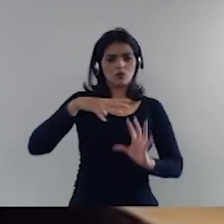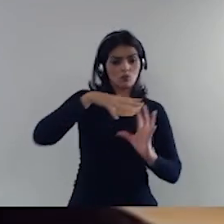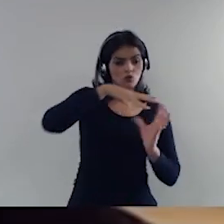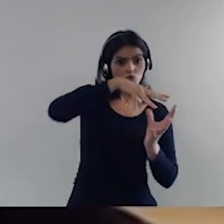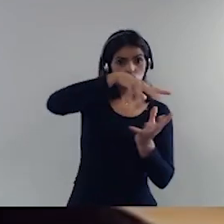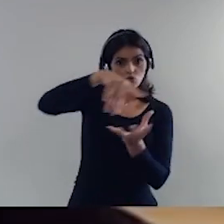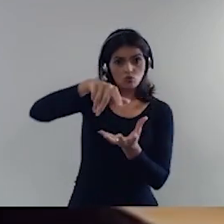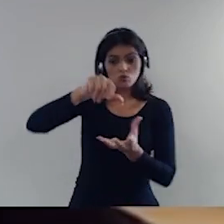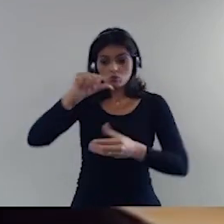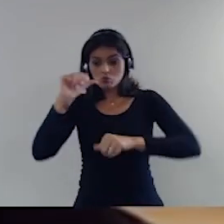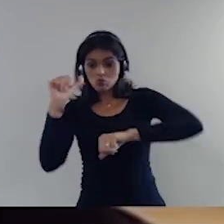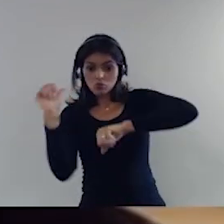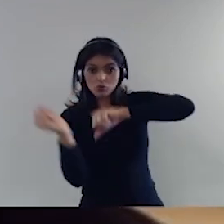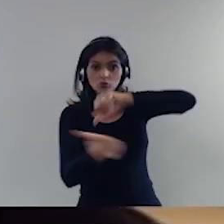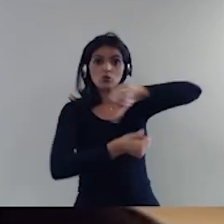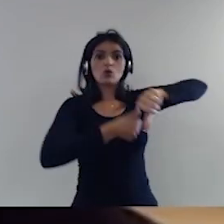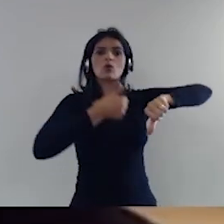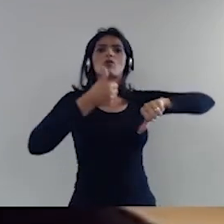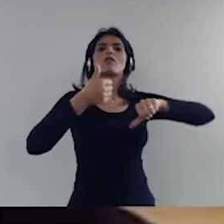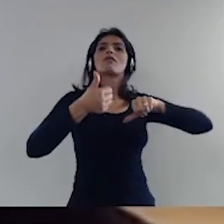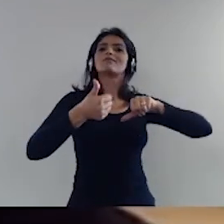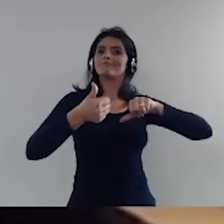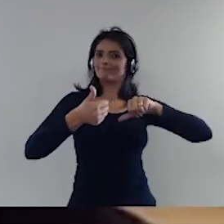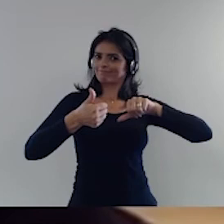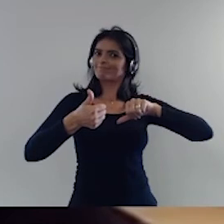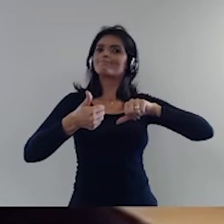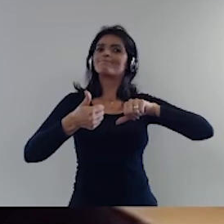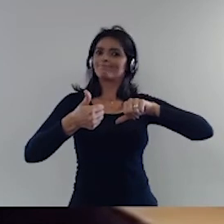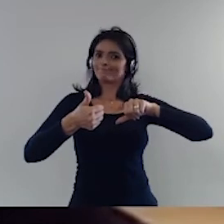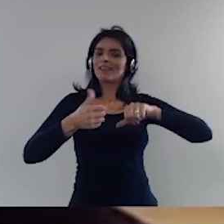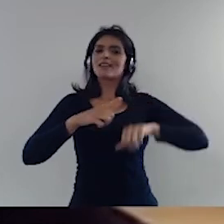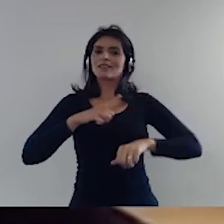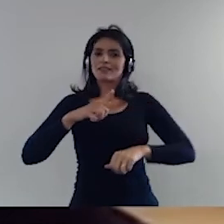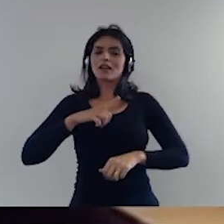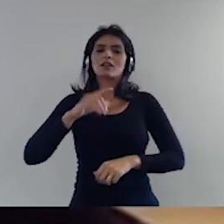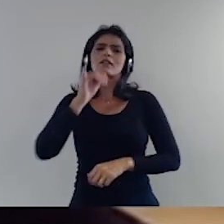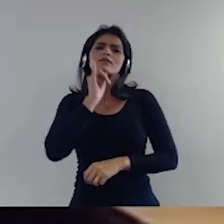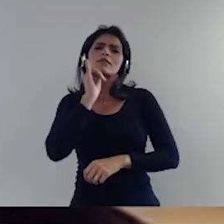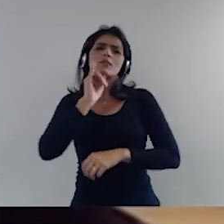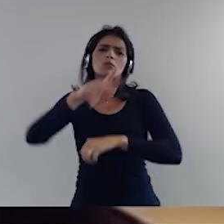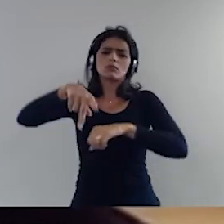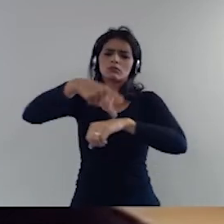uma maneira geral. Você vê uma posição dos Estados